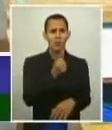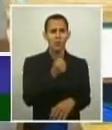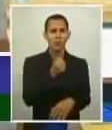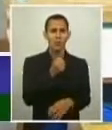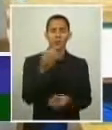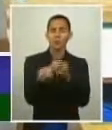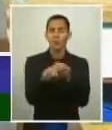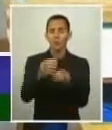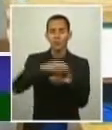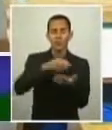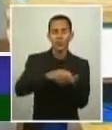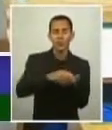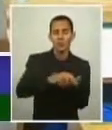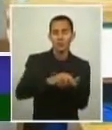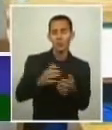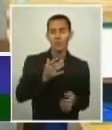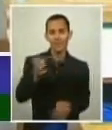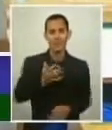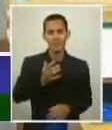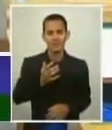quanto à ordem burguesa